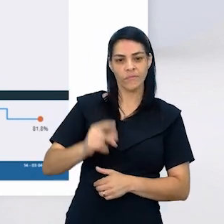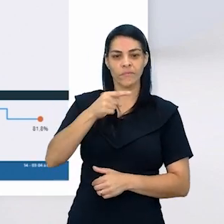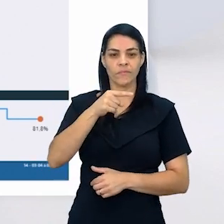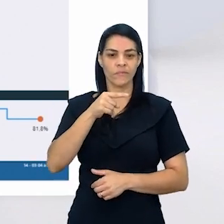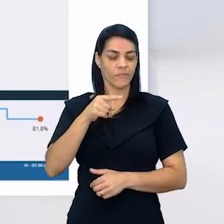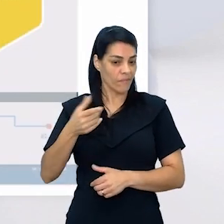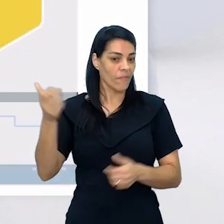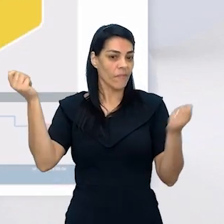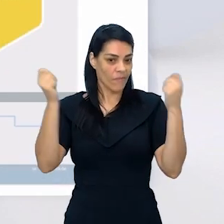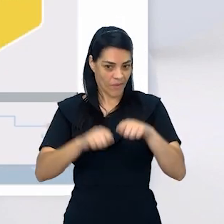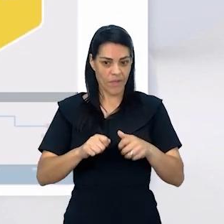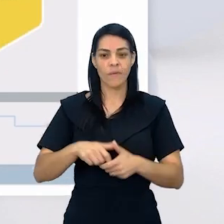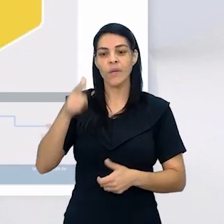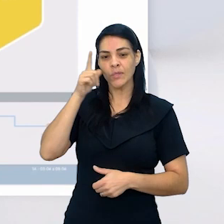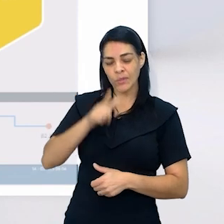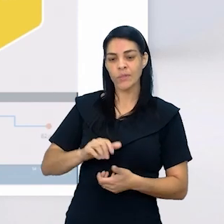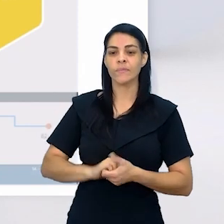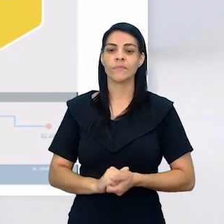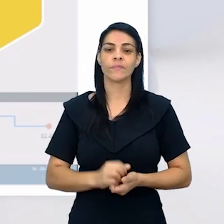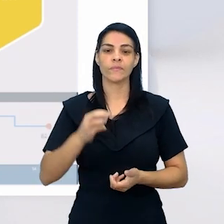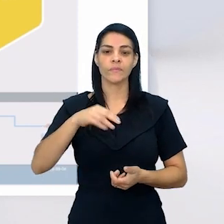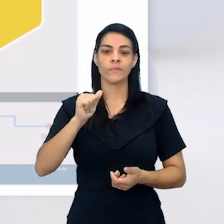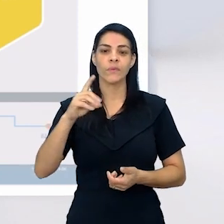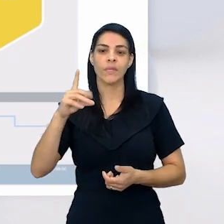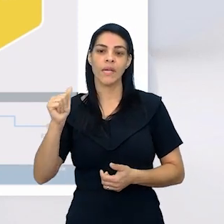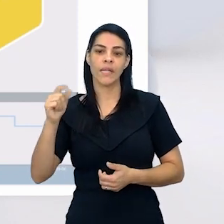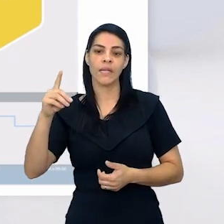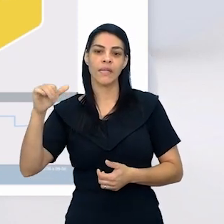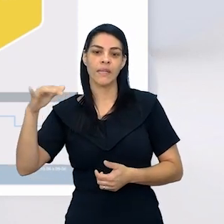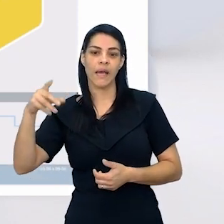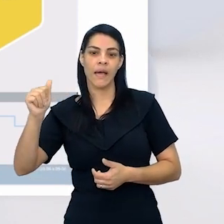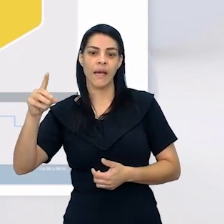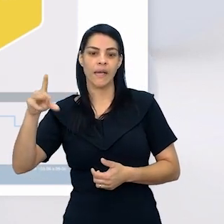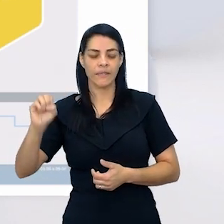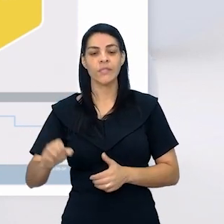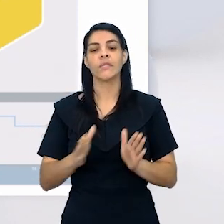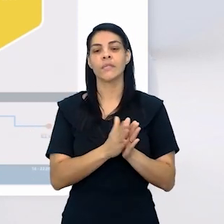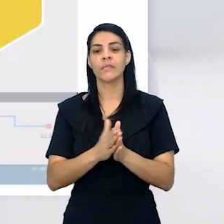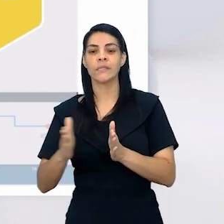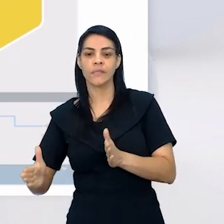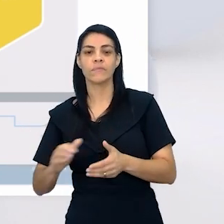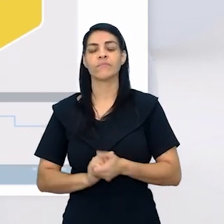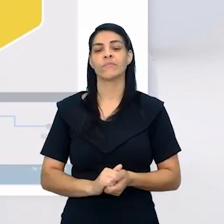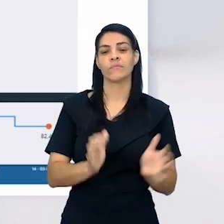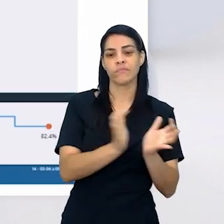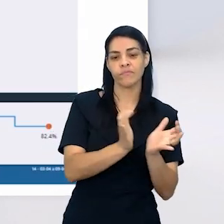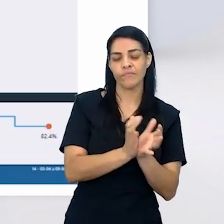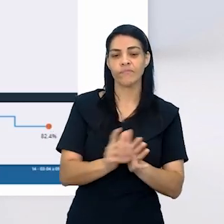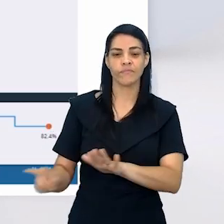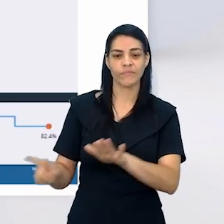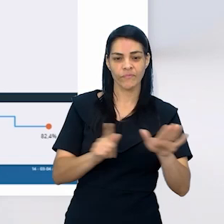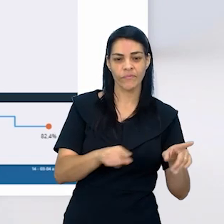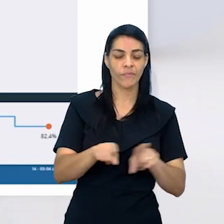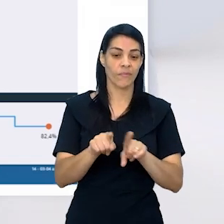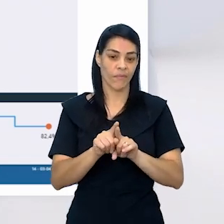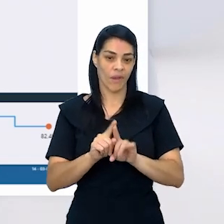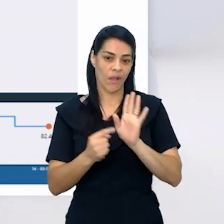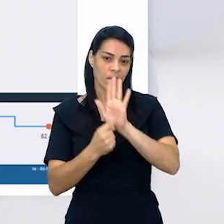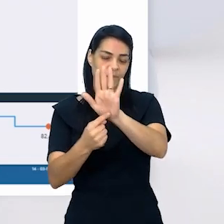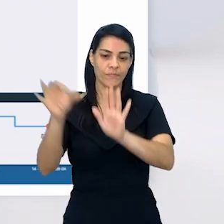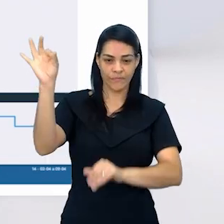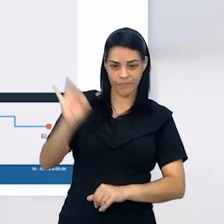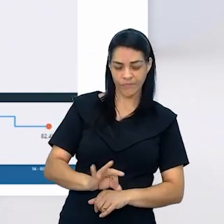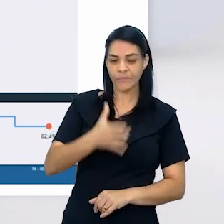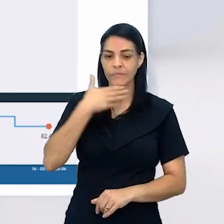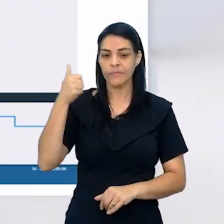selecionar outros filtros como modalidade etapa turno e semana aparecerá em porcentagem as